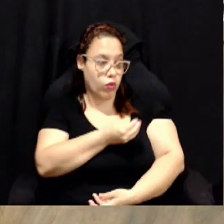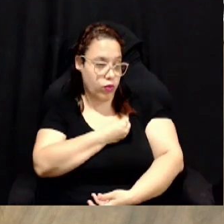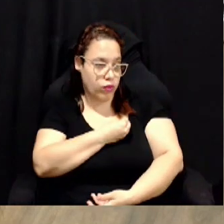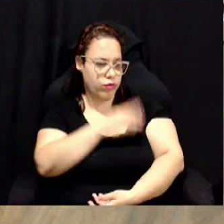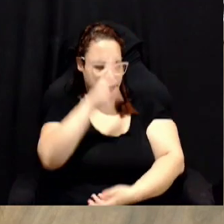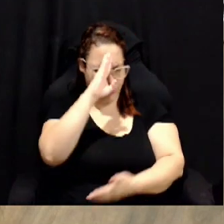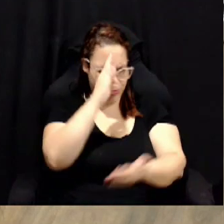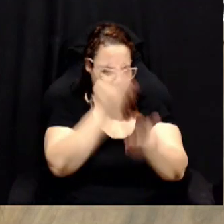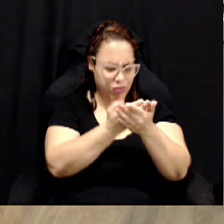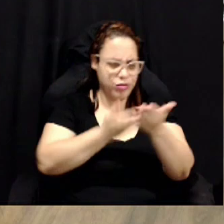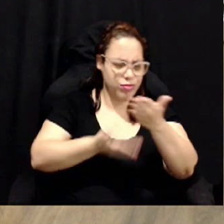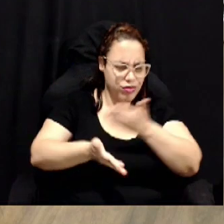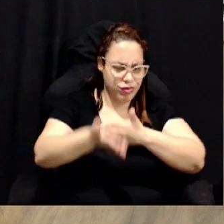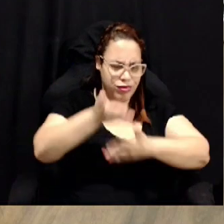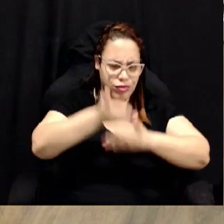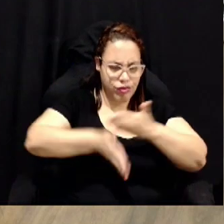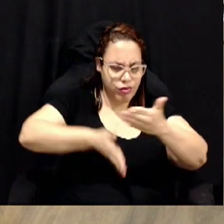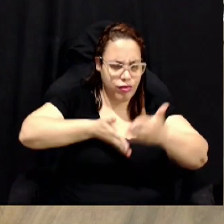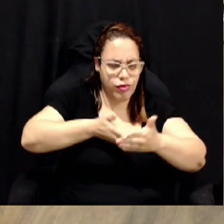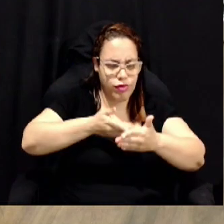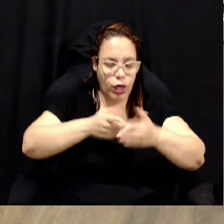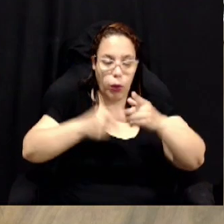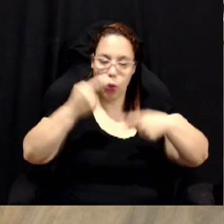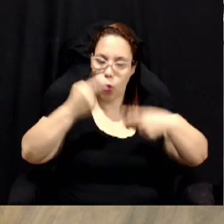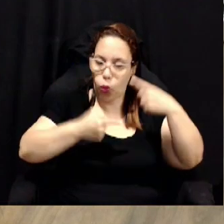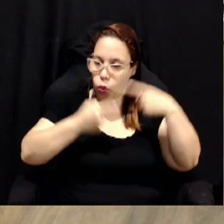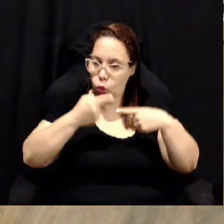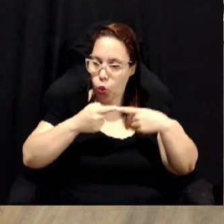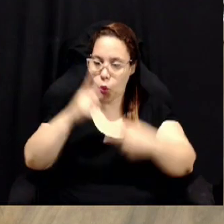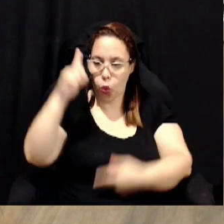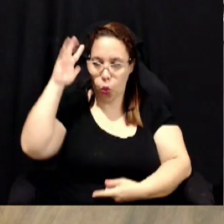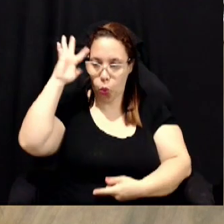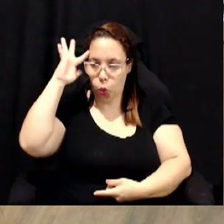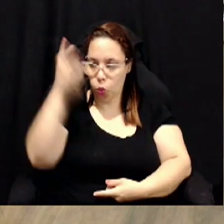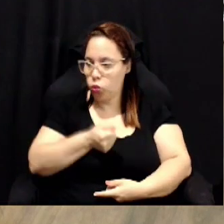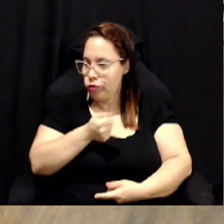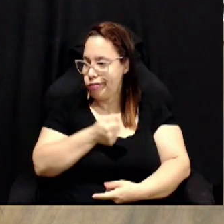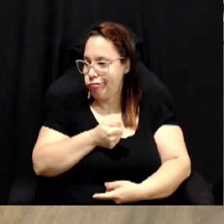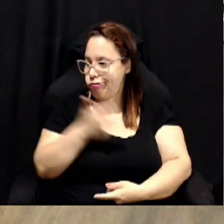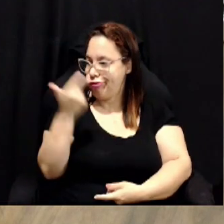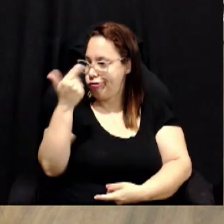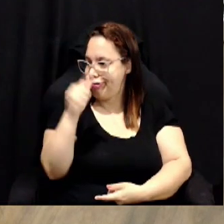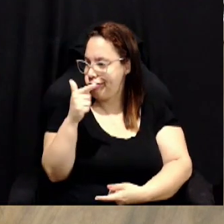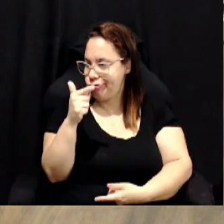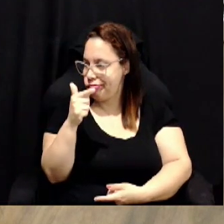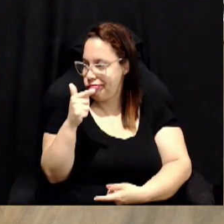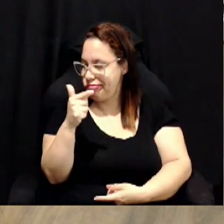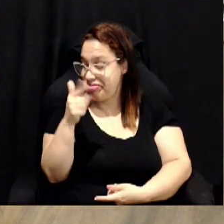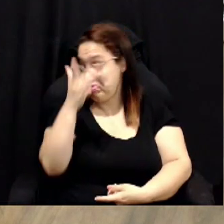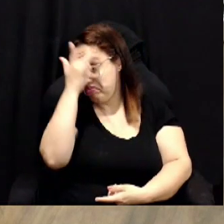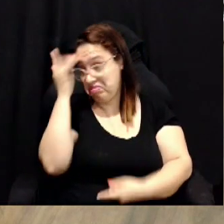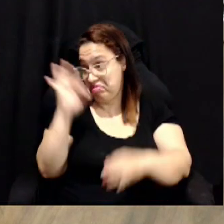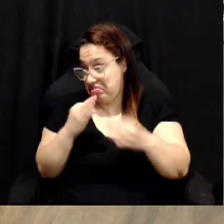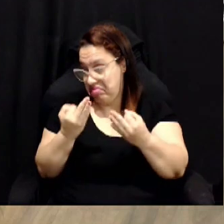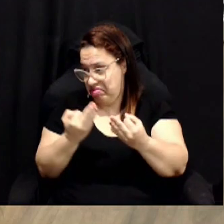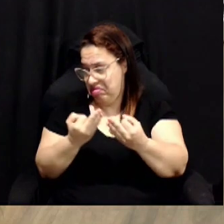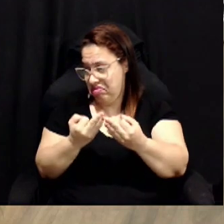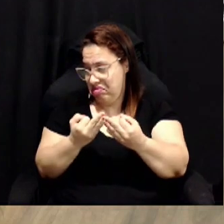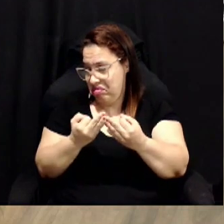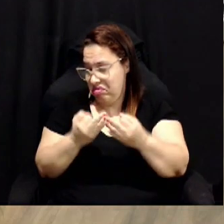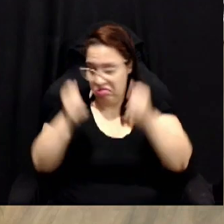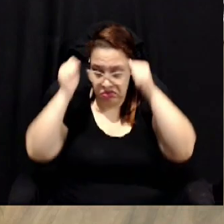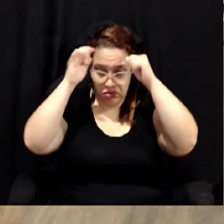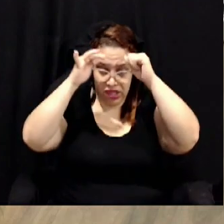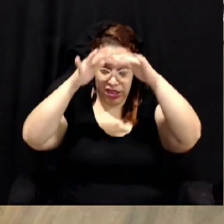contribuiu muito para este debate, para a conscientização de quem não tem alguém na família, em casa com transtorno do espectro